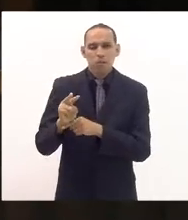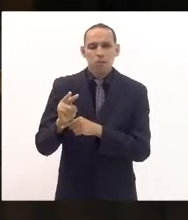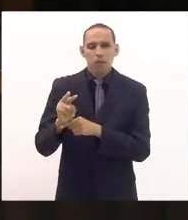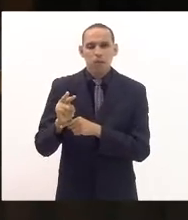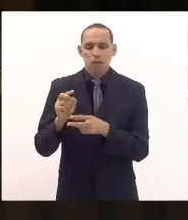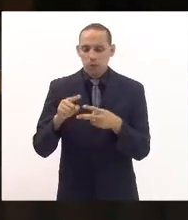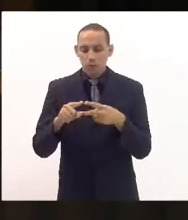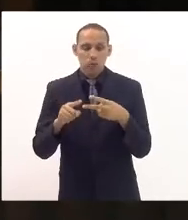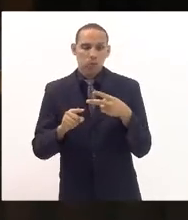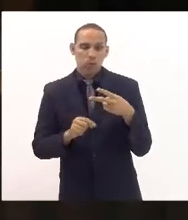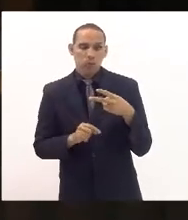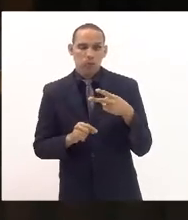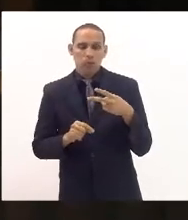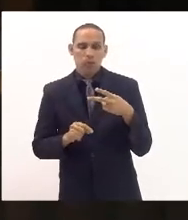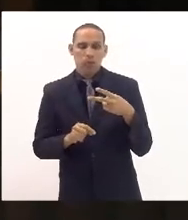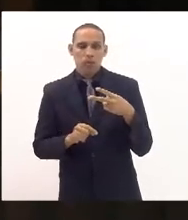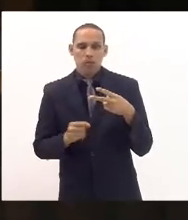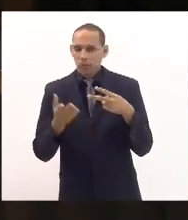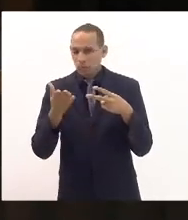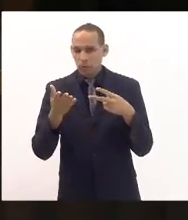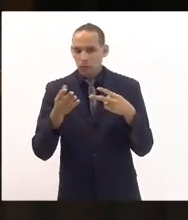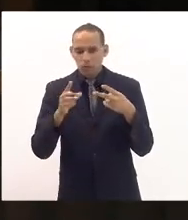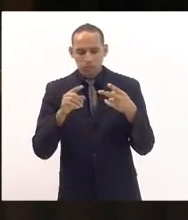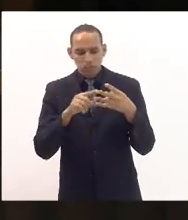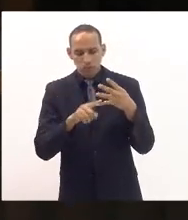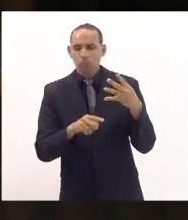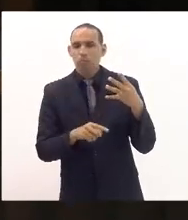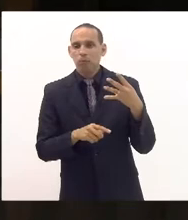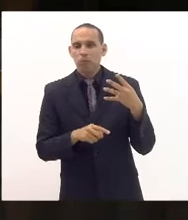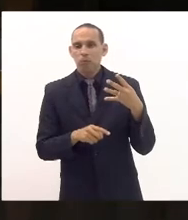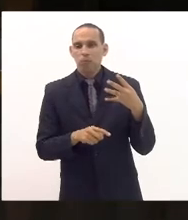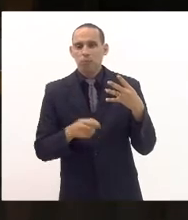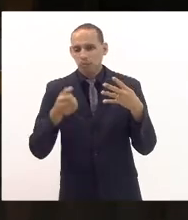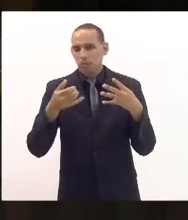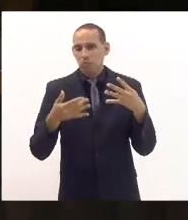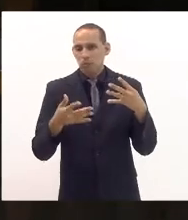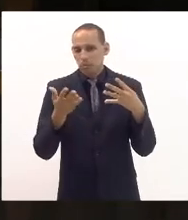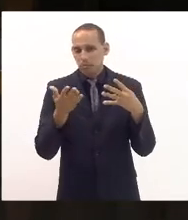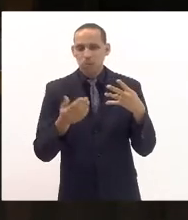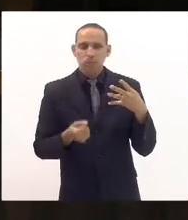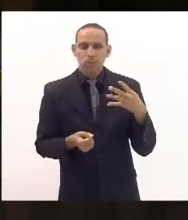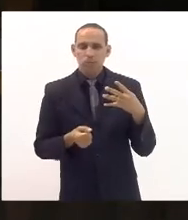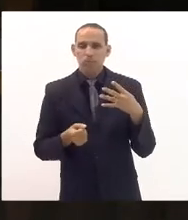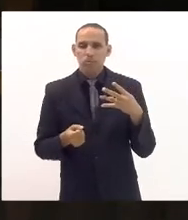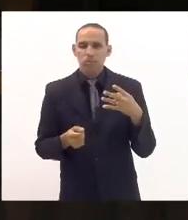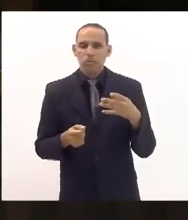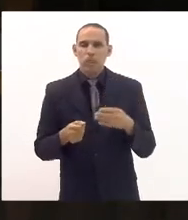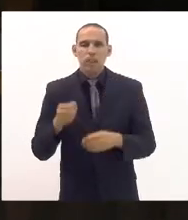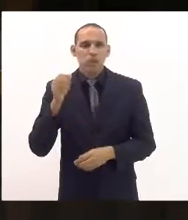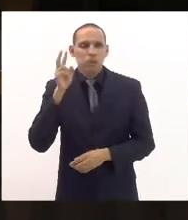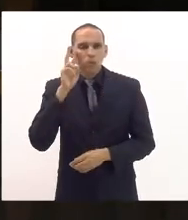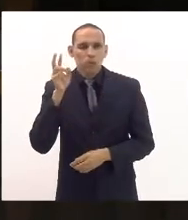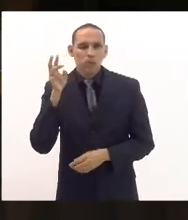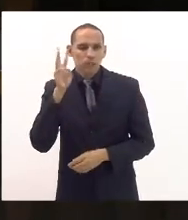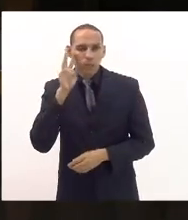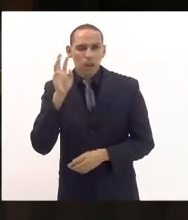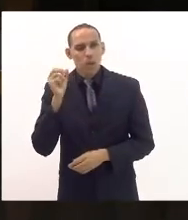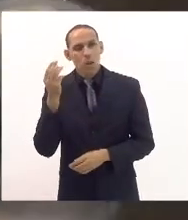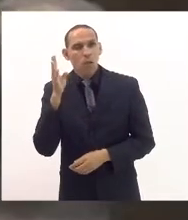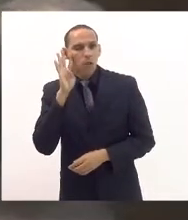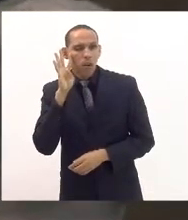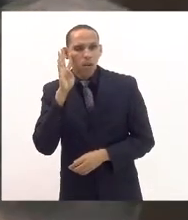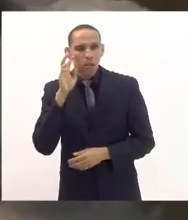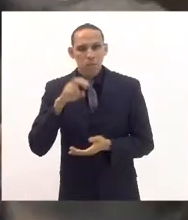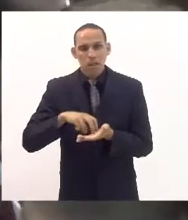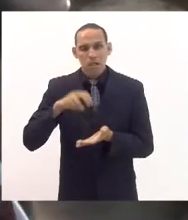esses dois é que matar esse acabou de dizer faz segunda terça ou quarta pela durante